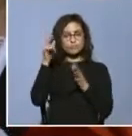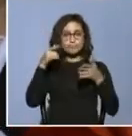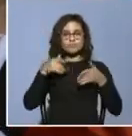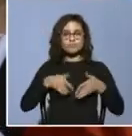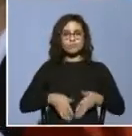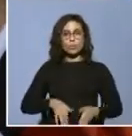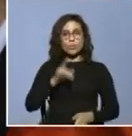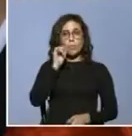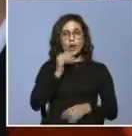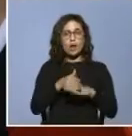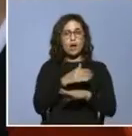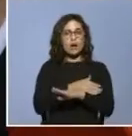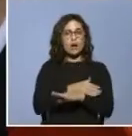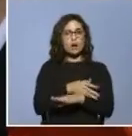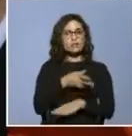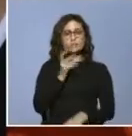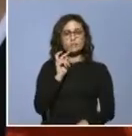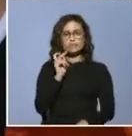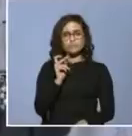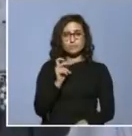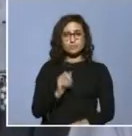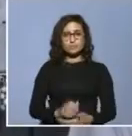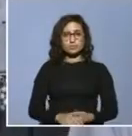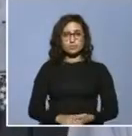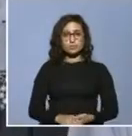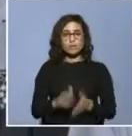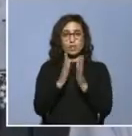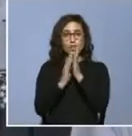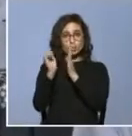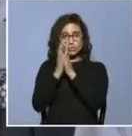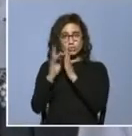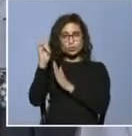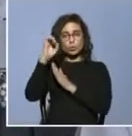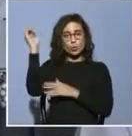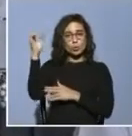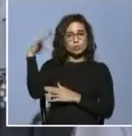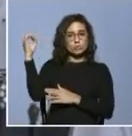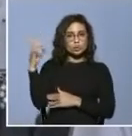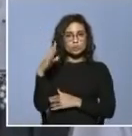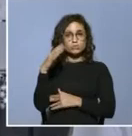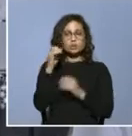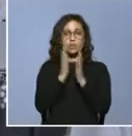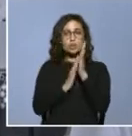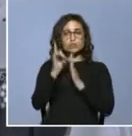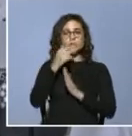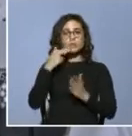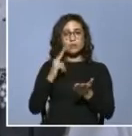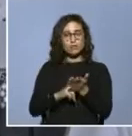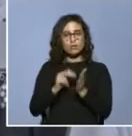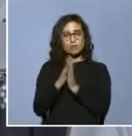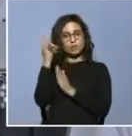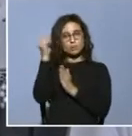Pai antes de todos os séculos. Deus de Deus, luz da luz, Deus verdadeiro de Deus